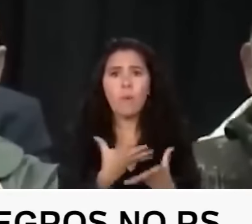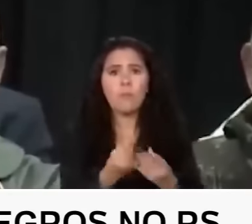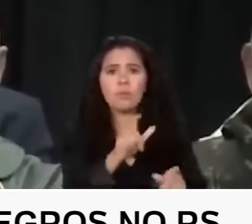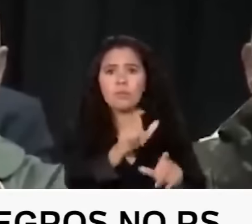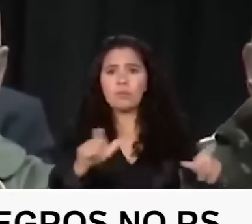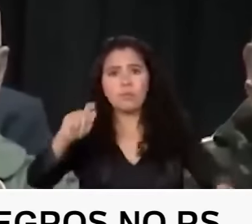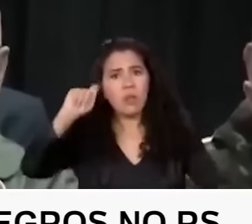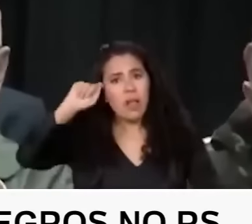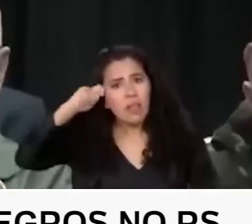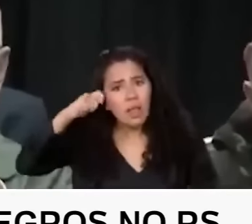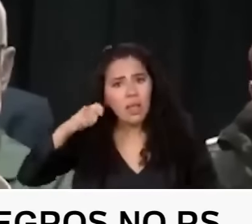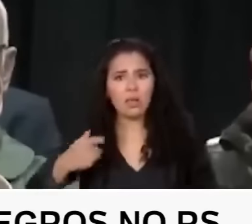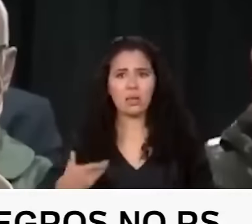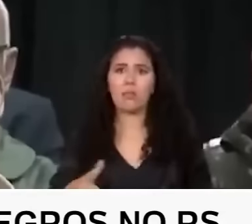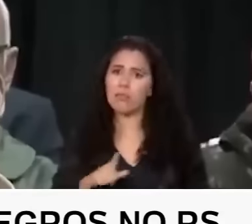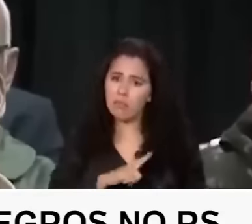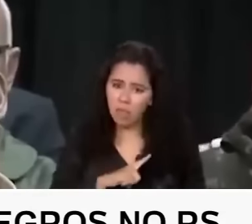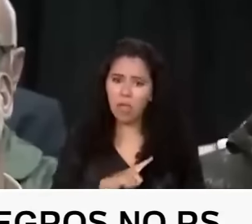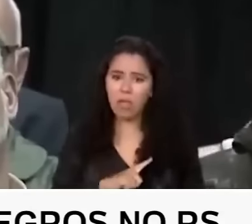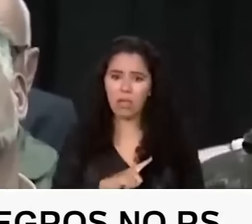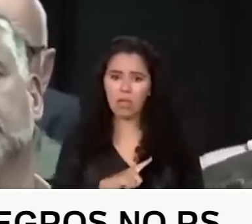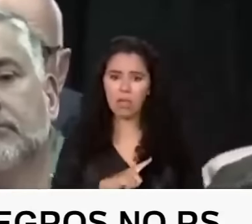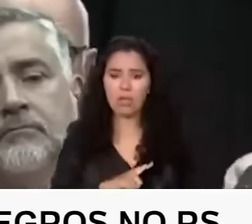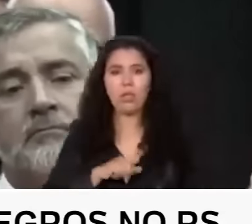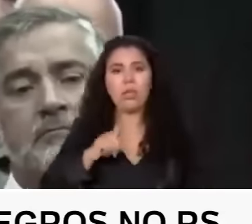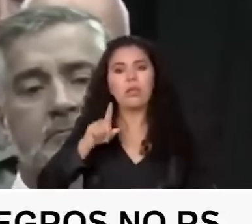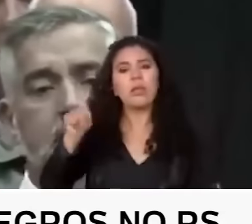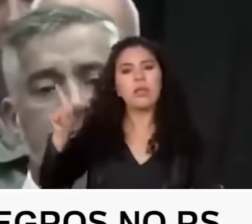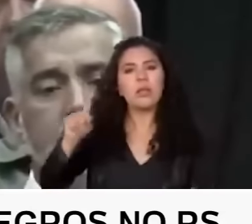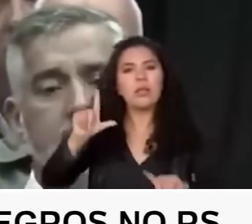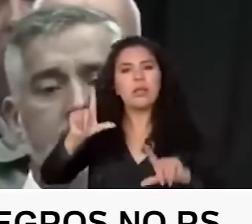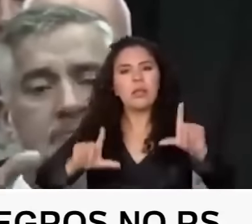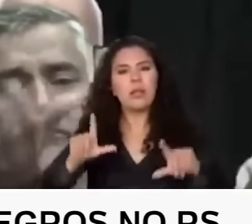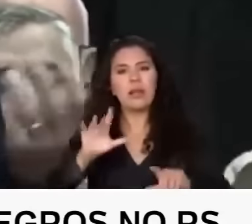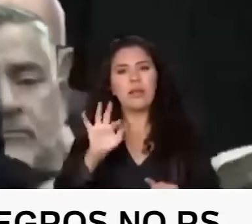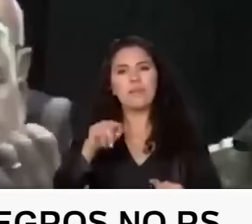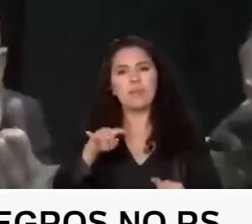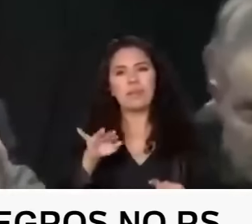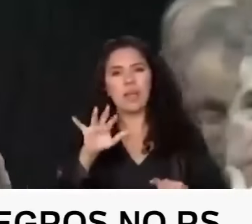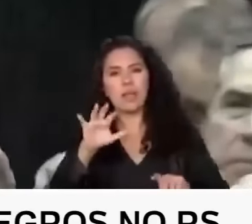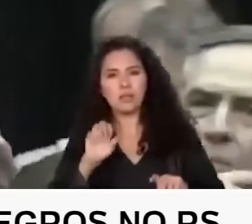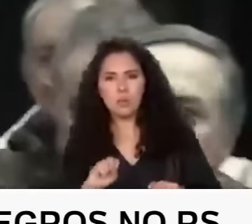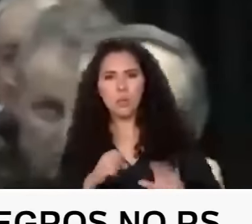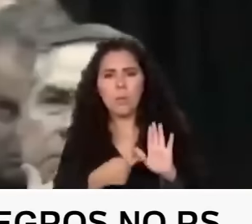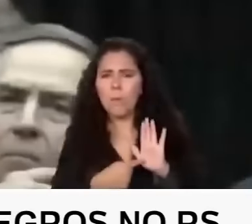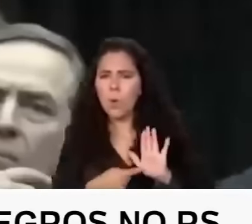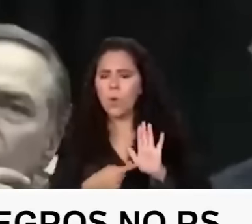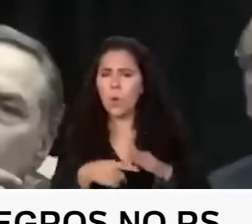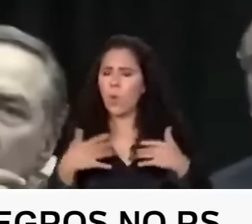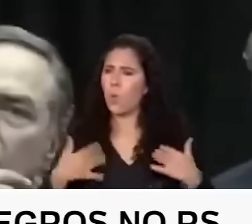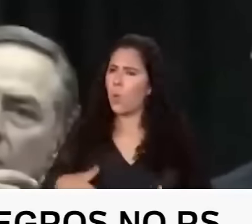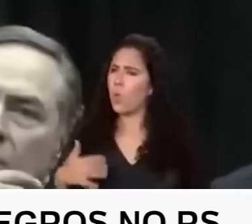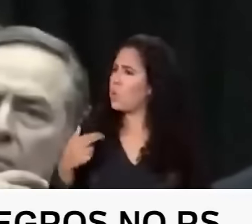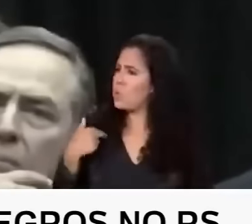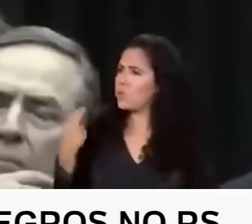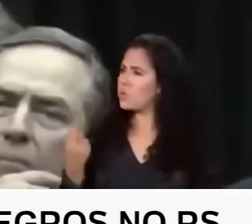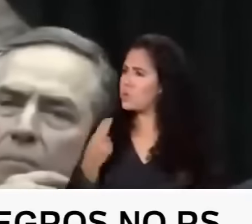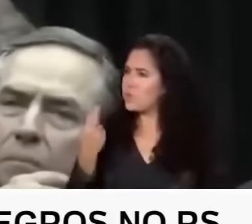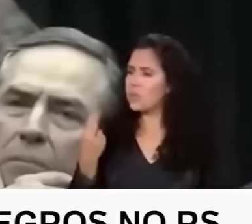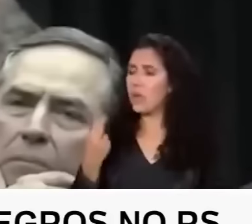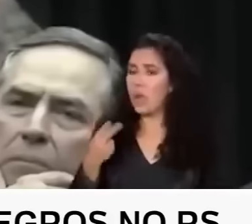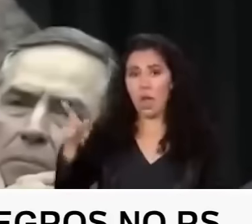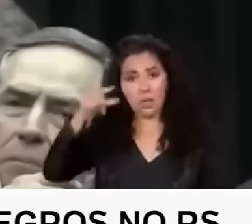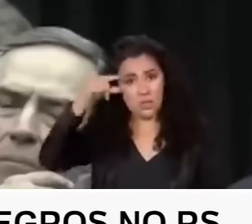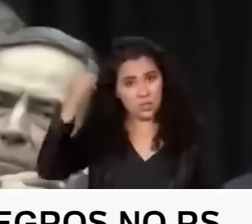Lula contou eh sobre uma conversa que ele teve com a janja ao assistir eh o noticiário na